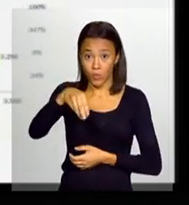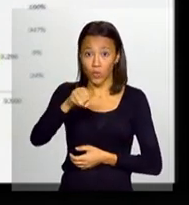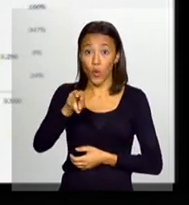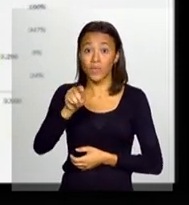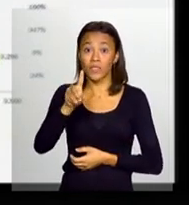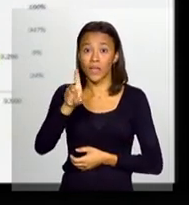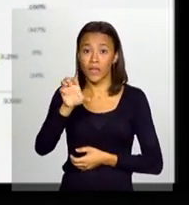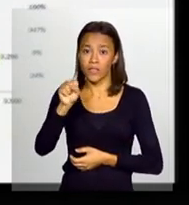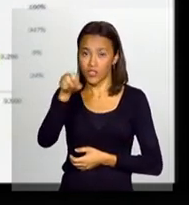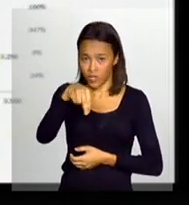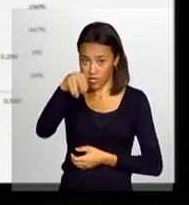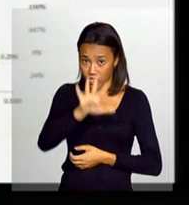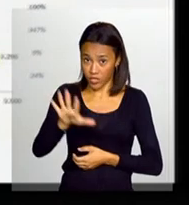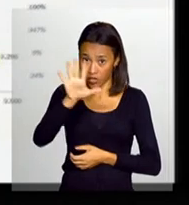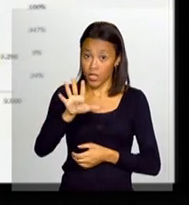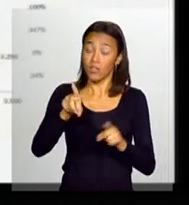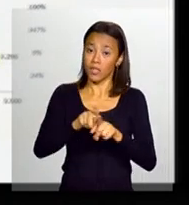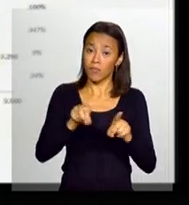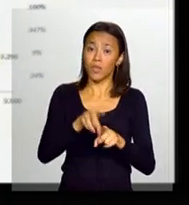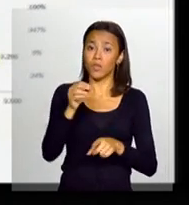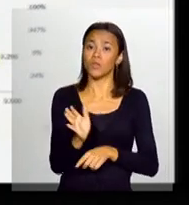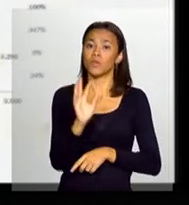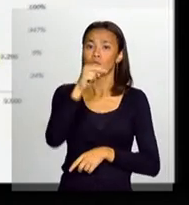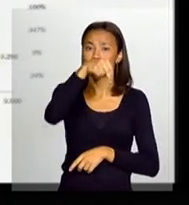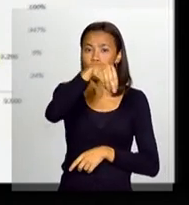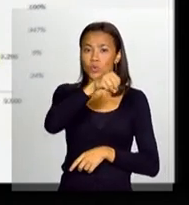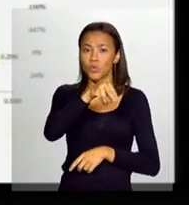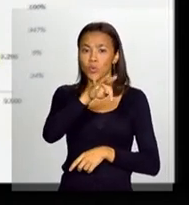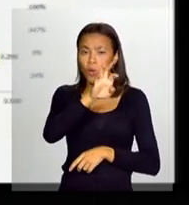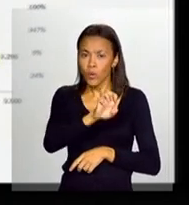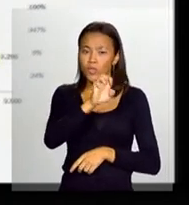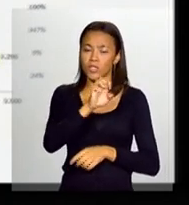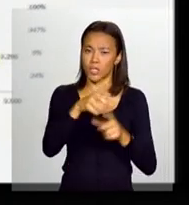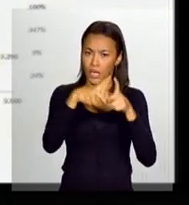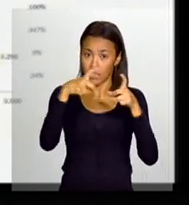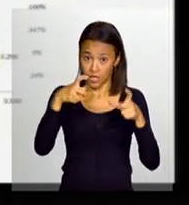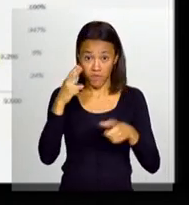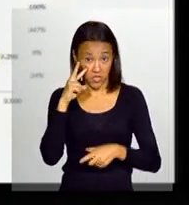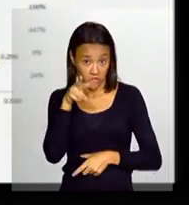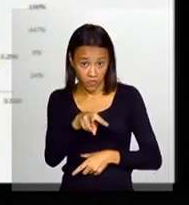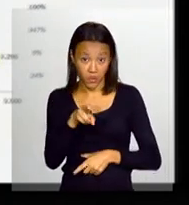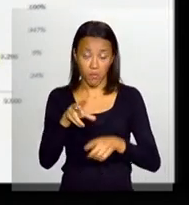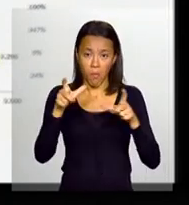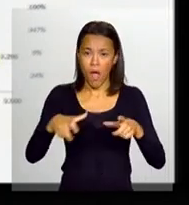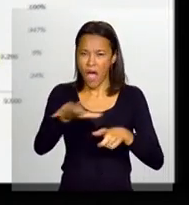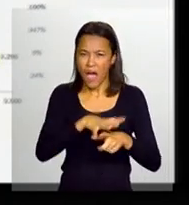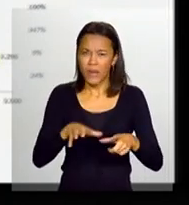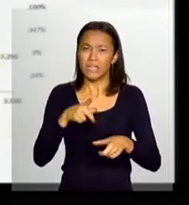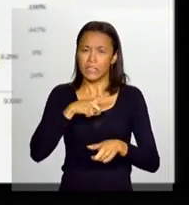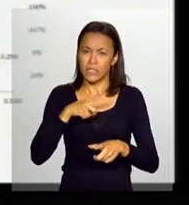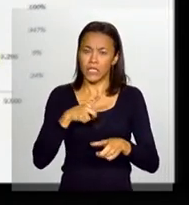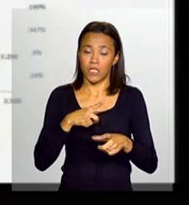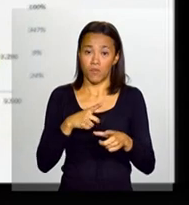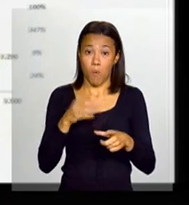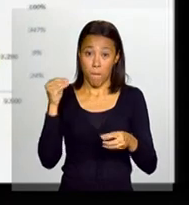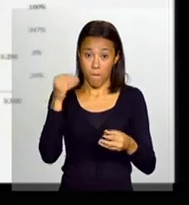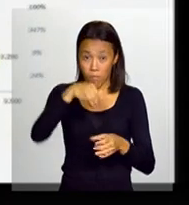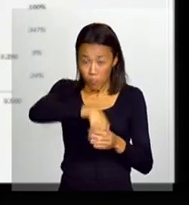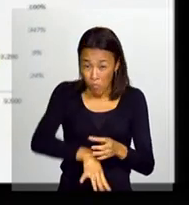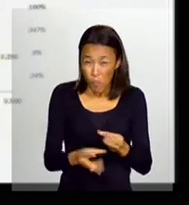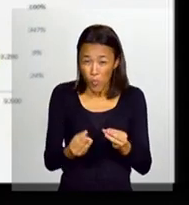um crescimento bastante grande no norte do Mato Grosso. O Mato Grosso não é uma área onde você tem grandes concentrações de soja no momento,